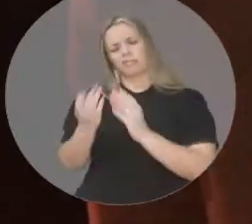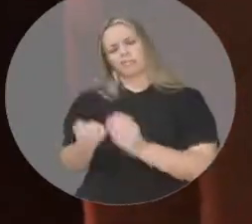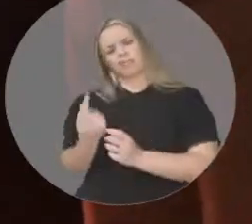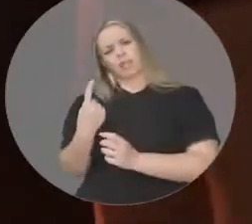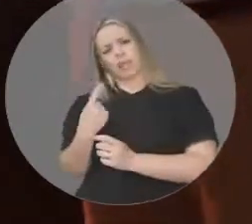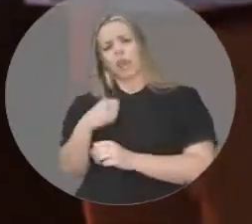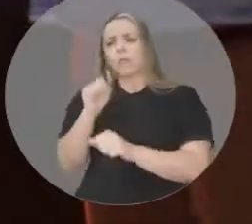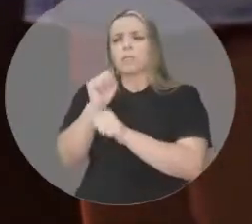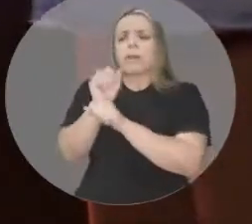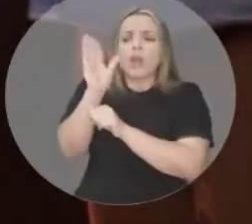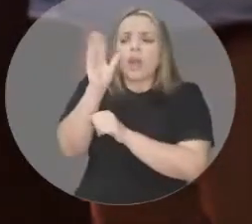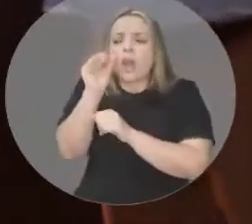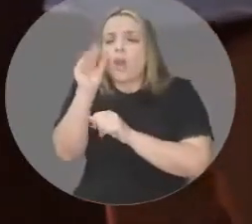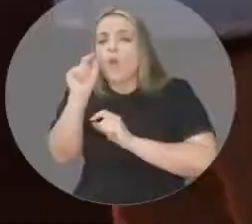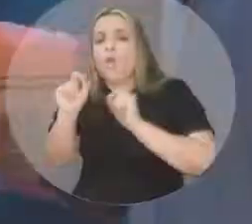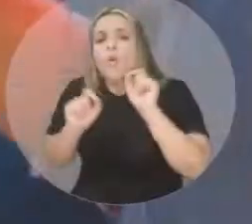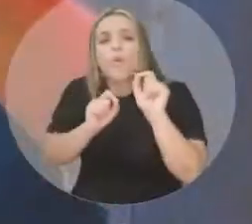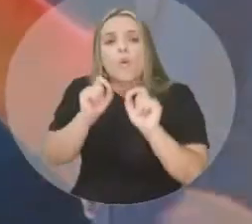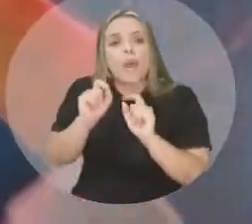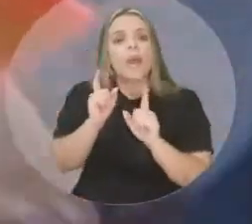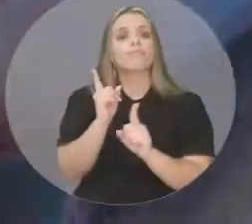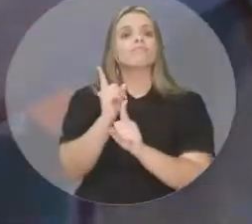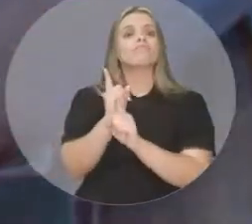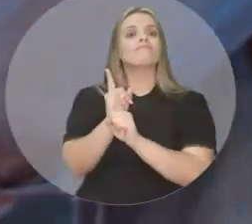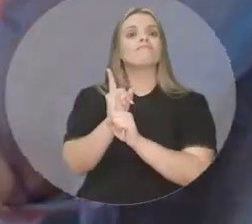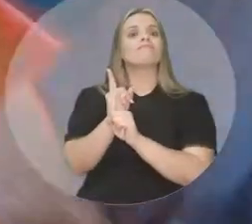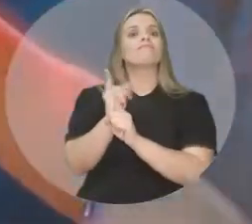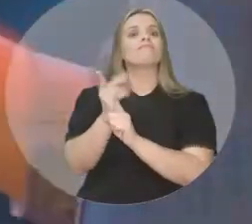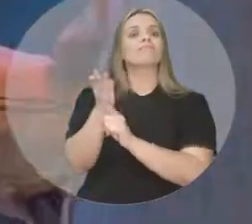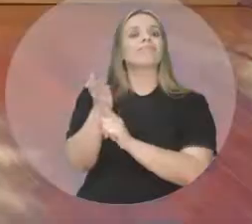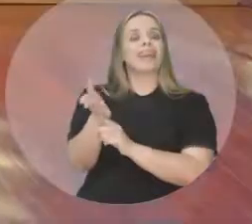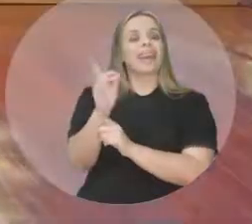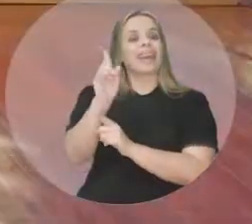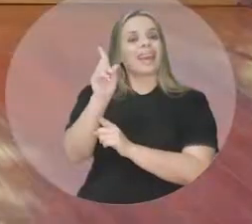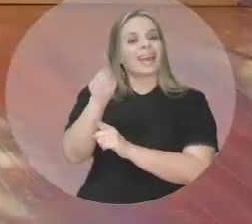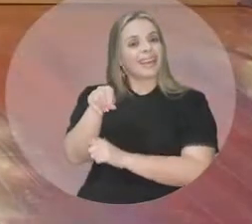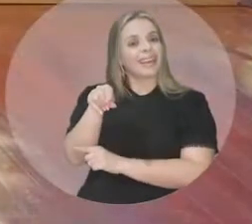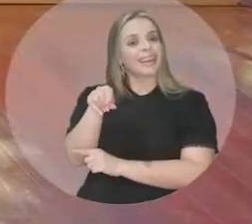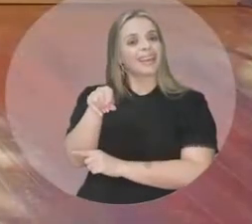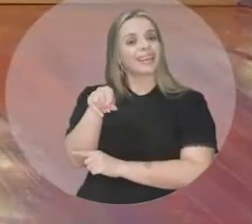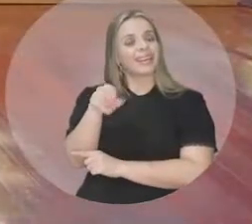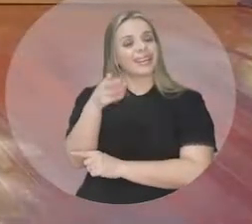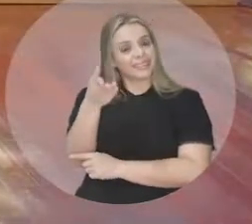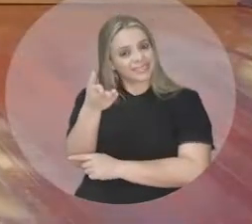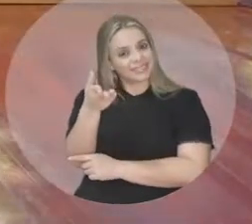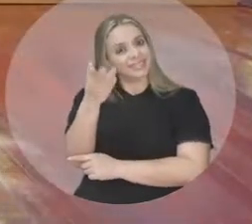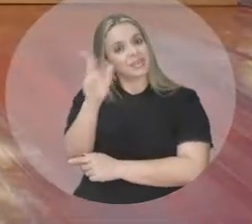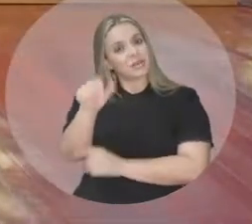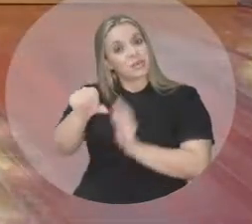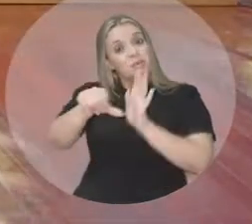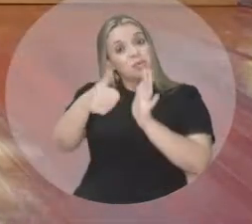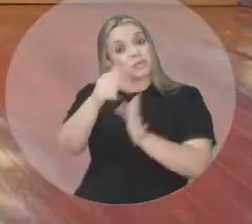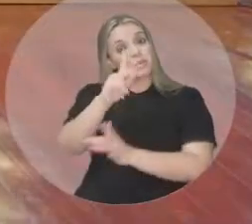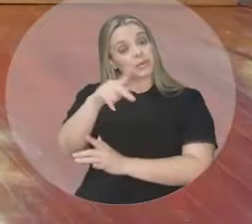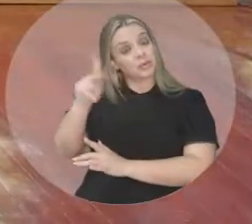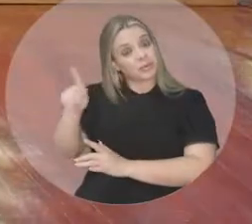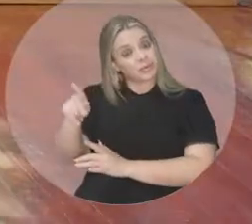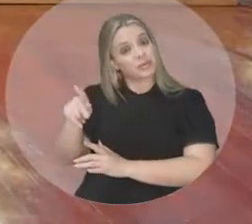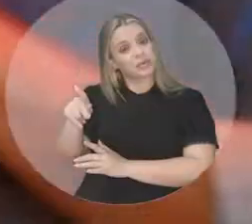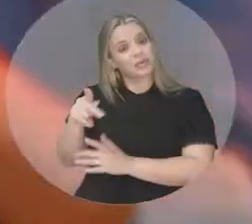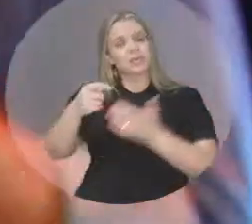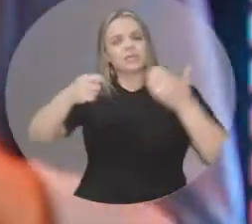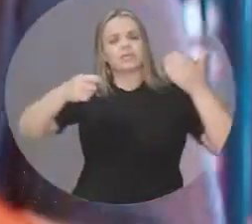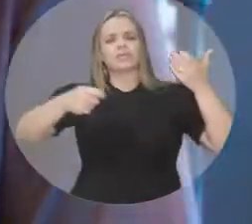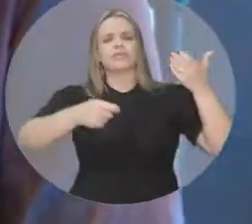A ideia é descaracterizar bem o instrumento. Traz sua identidade pra sua guitarra. É isso, eu gosto de descaracterizar o instrumento e a gente faz essa